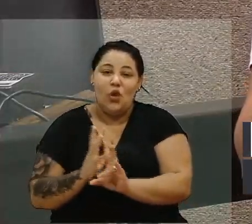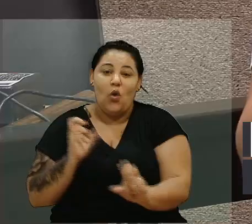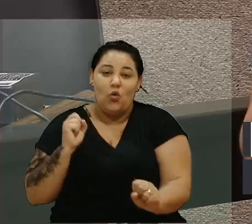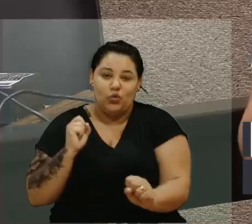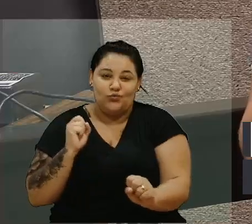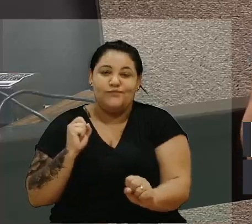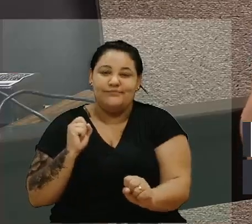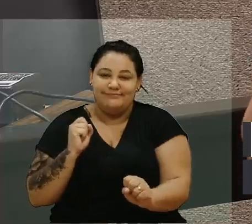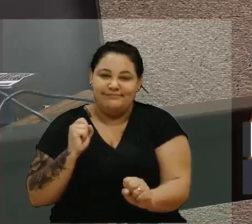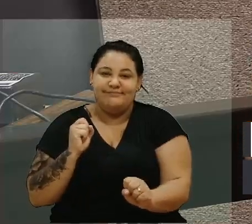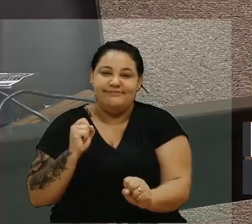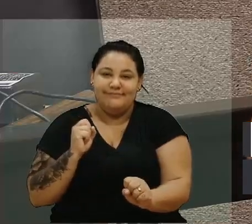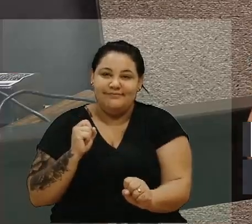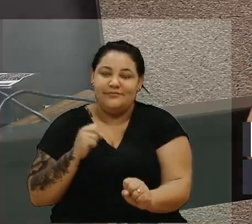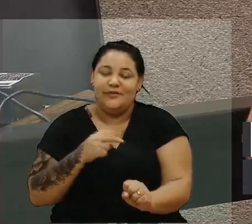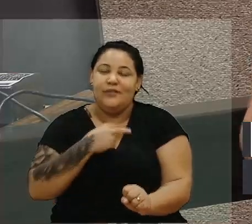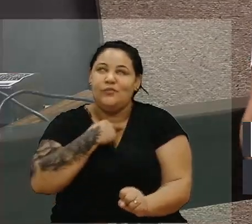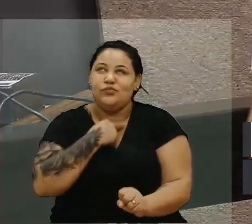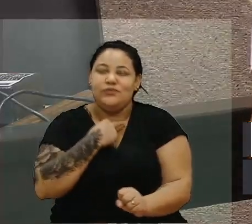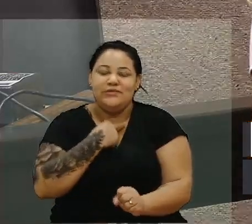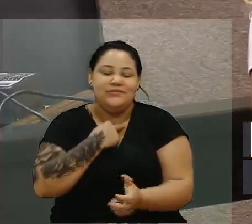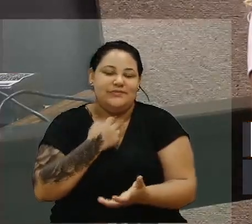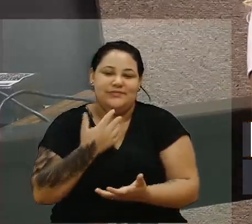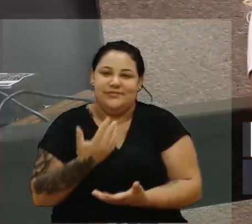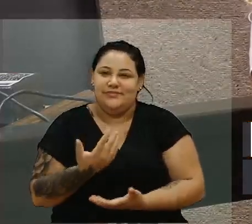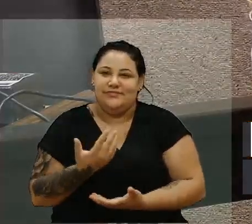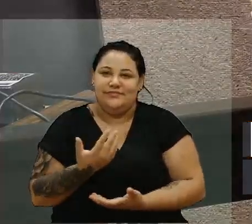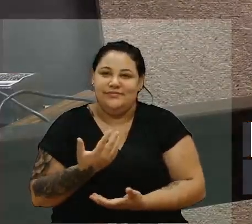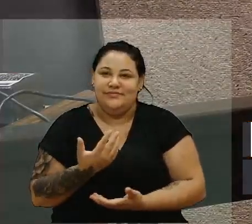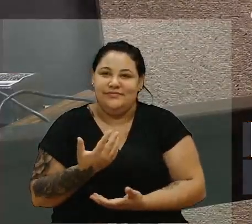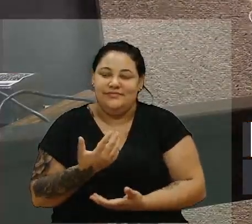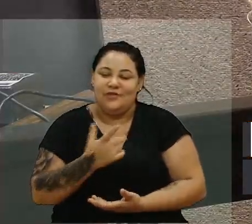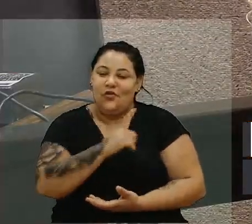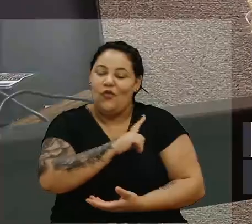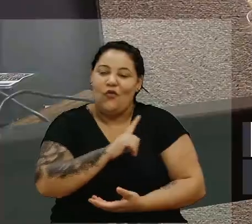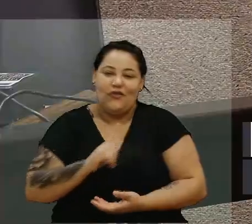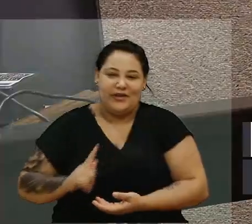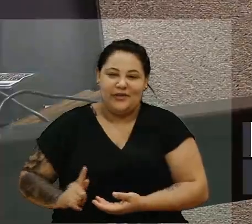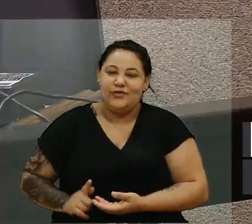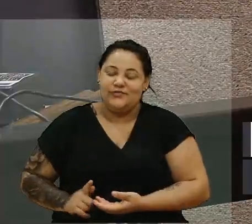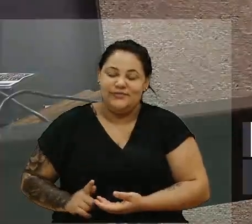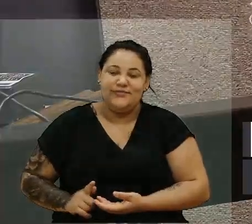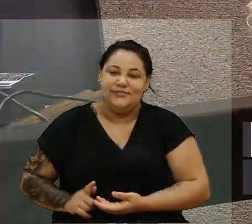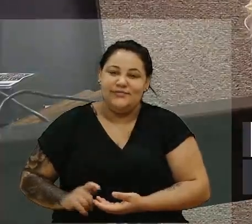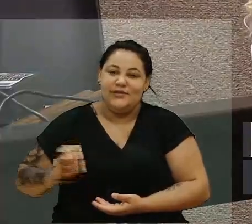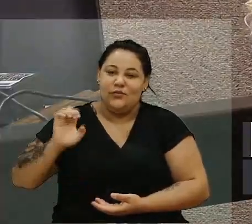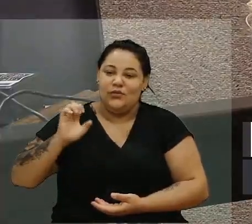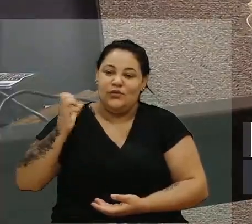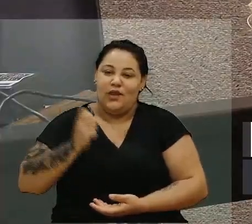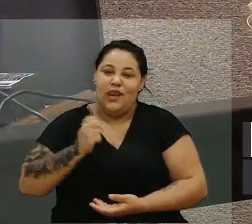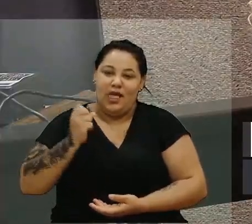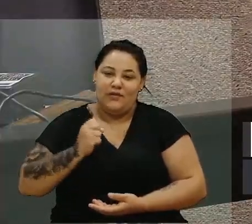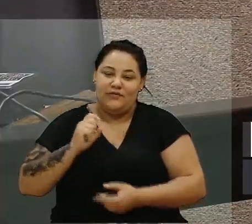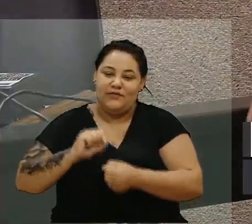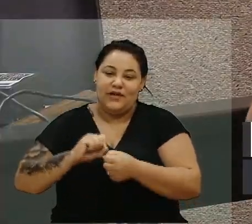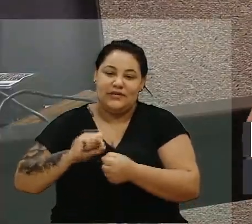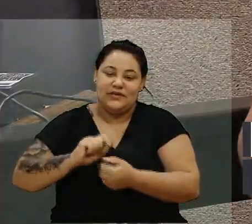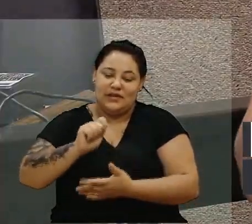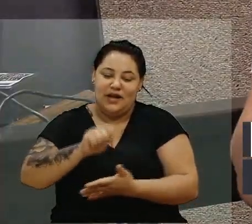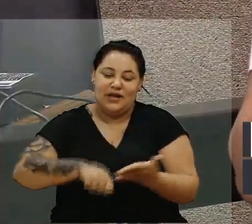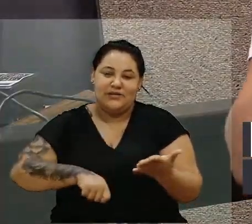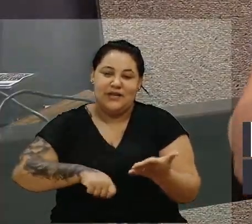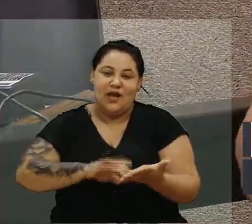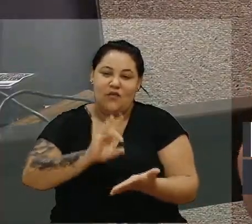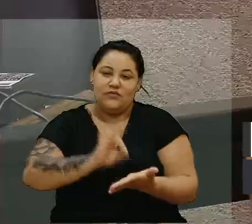de lucro é impossível, né? Um governador fazer essa assinatura e dizer que está